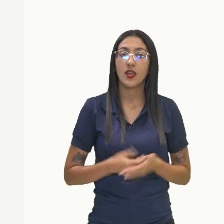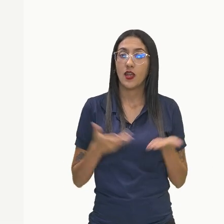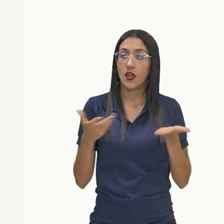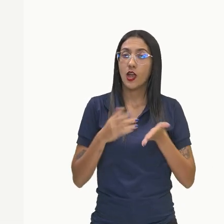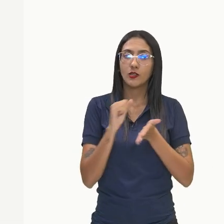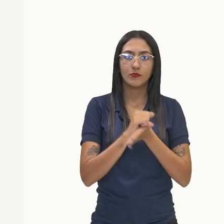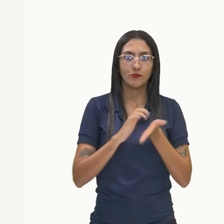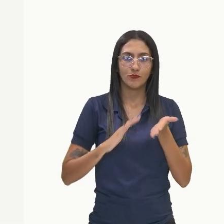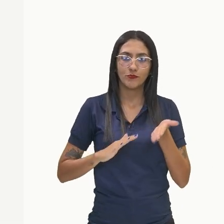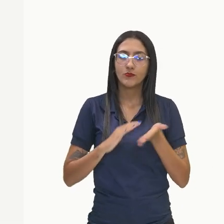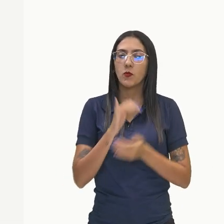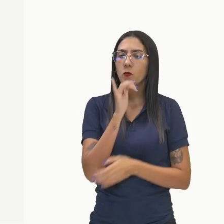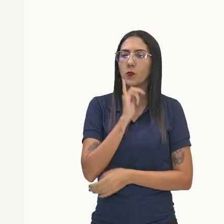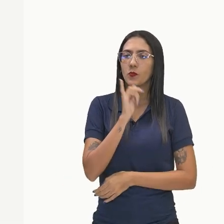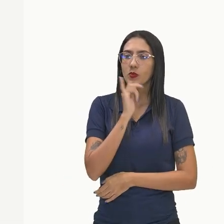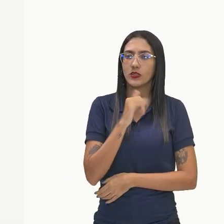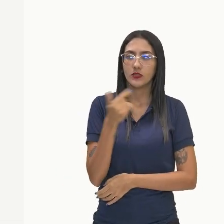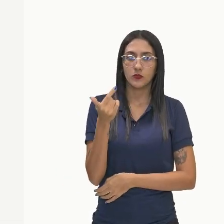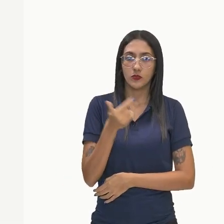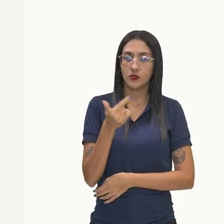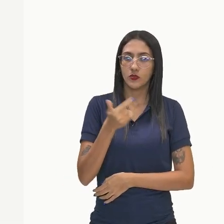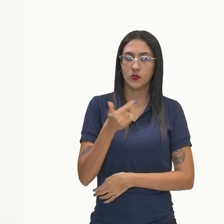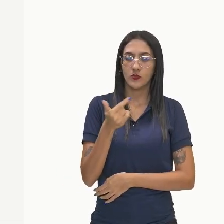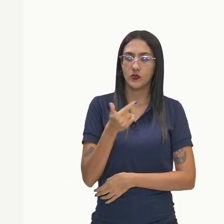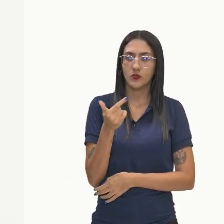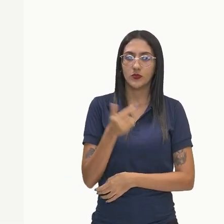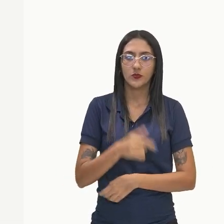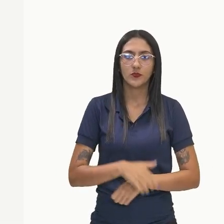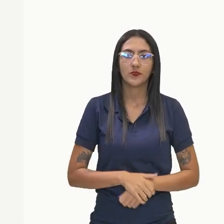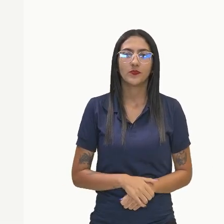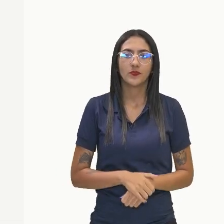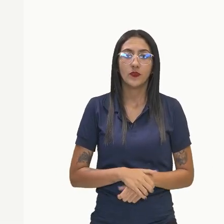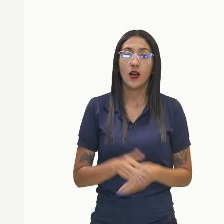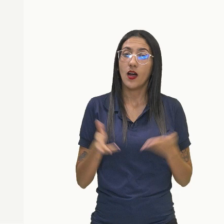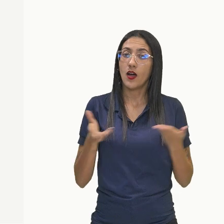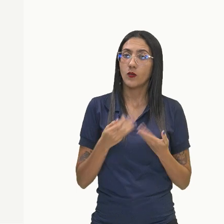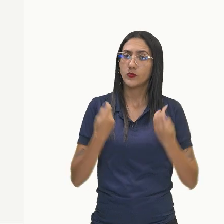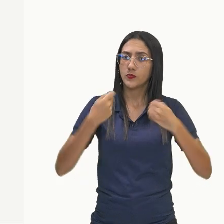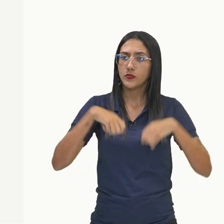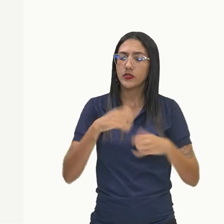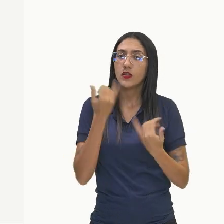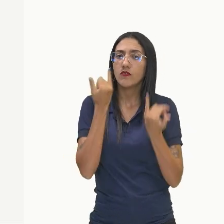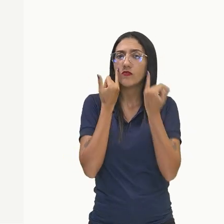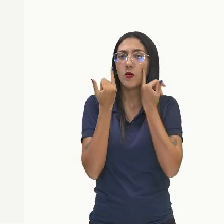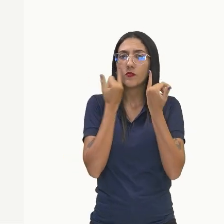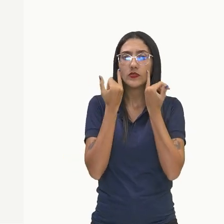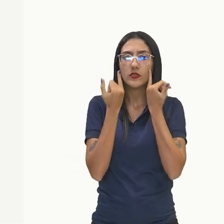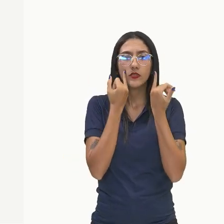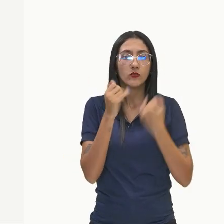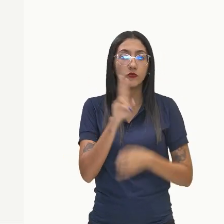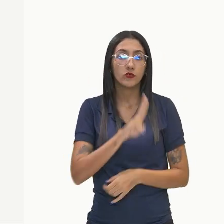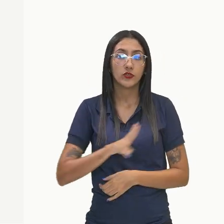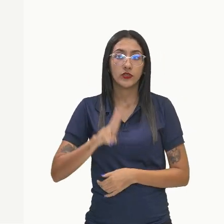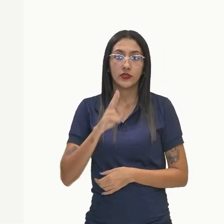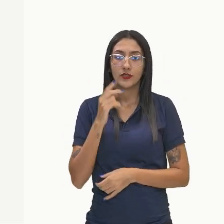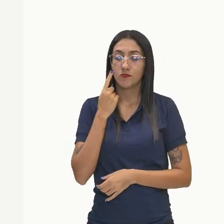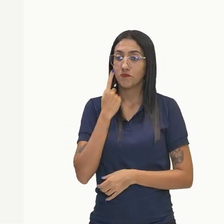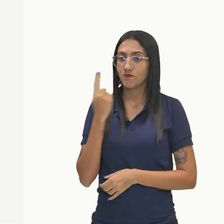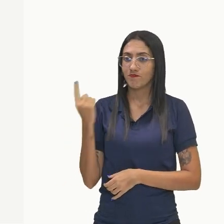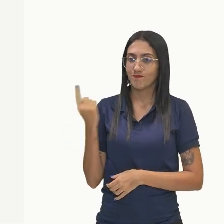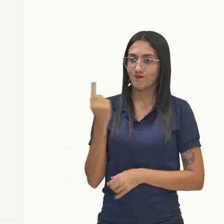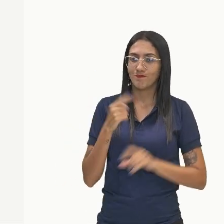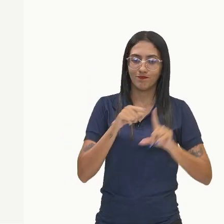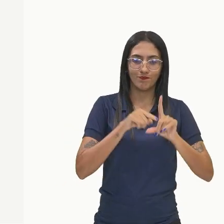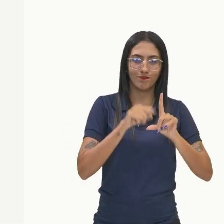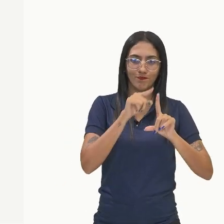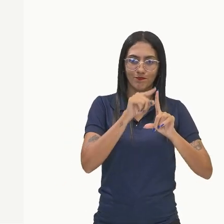número 2, onde nós vamos aqui retirar as informações do gráfico do receptor.